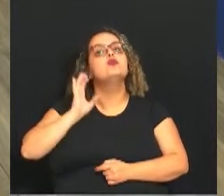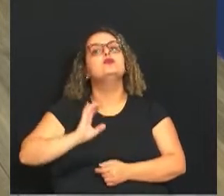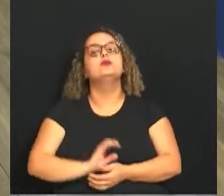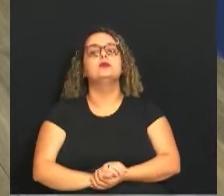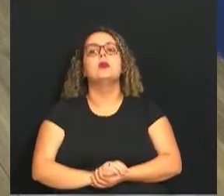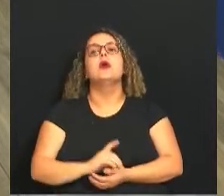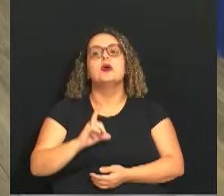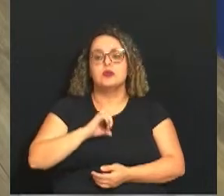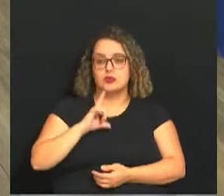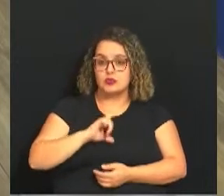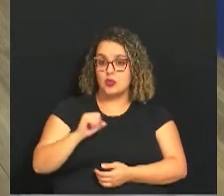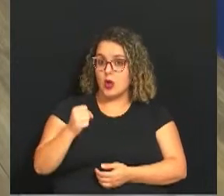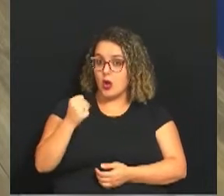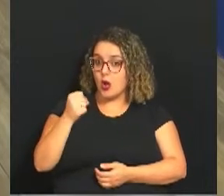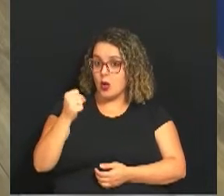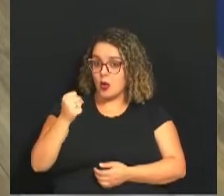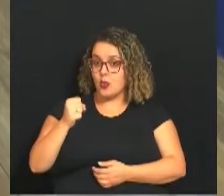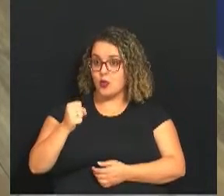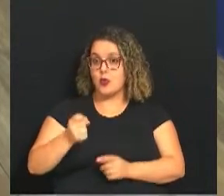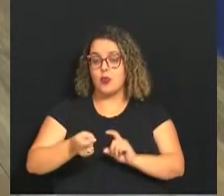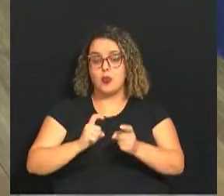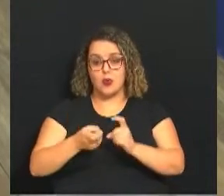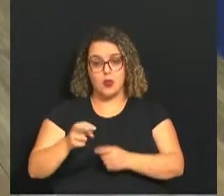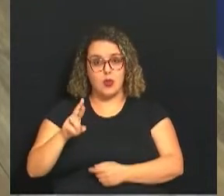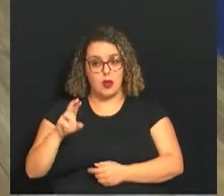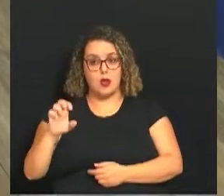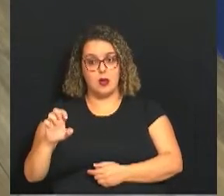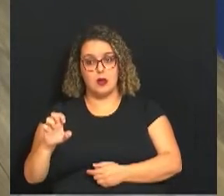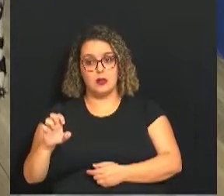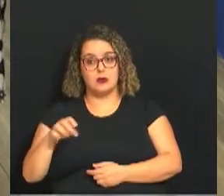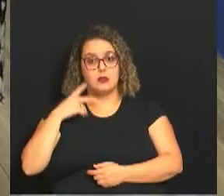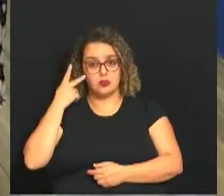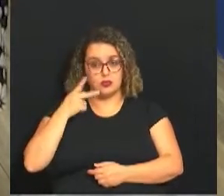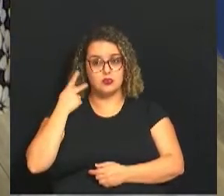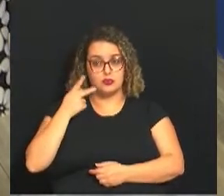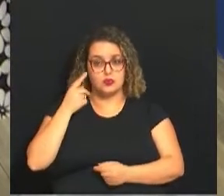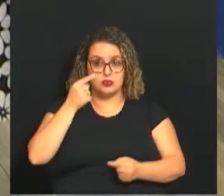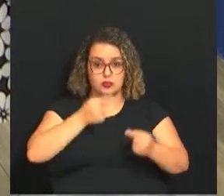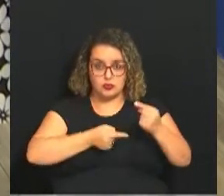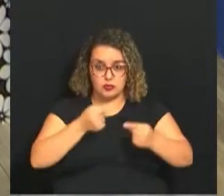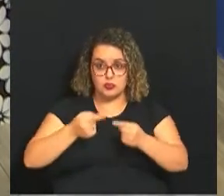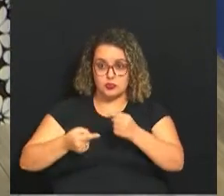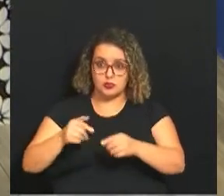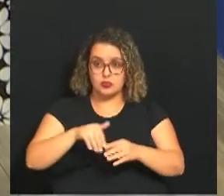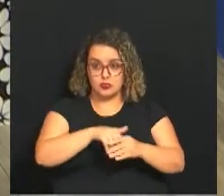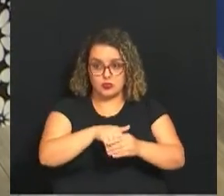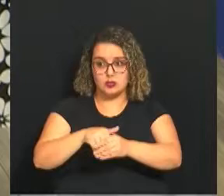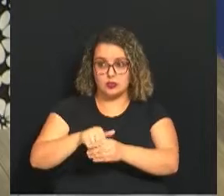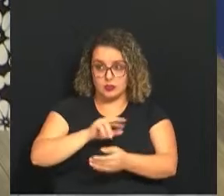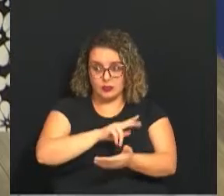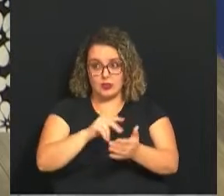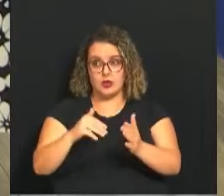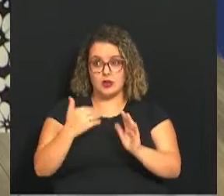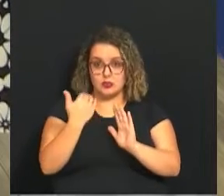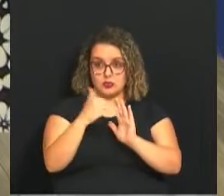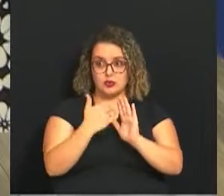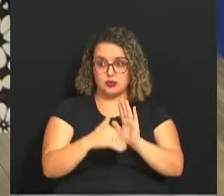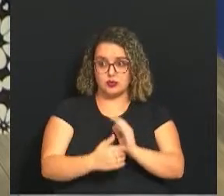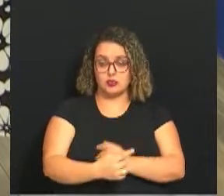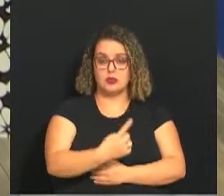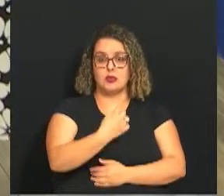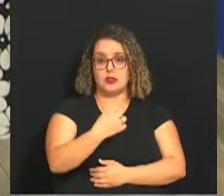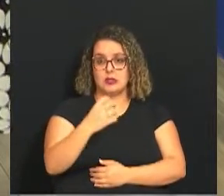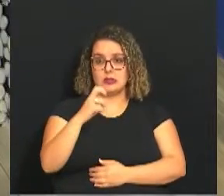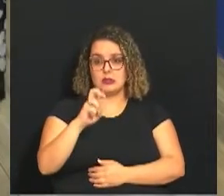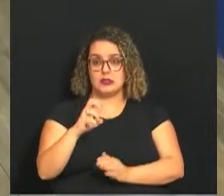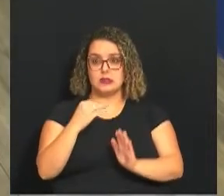a 8ª reunião extraordinária e os vereadores discutiram e votaram muitos projetos. Nós tínhamos 15